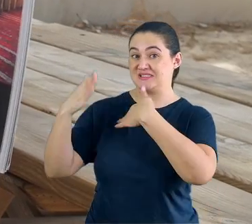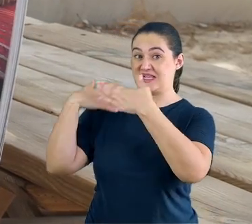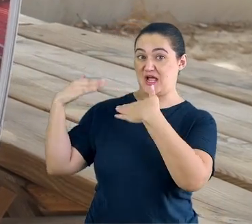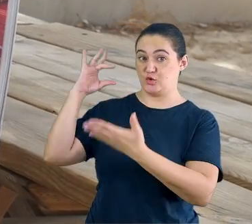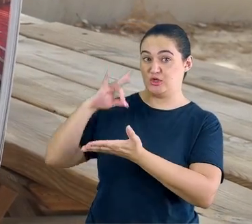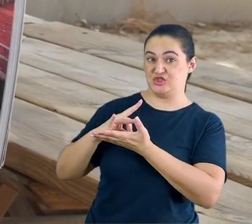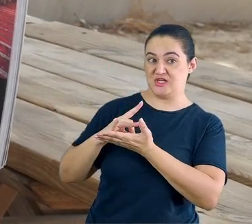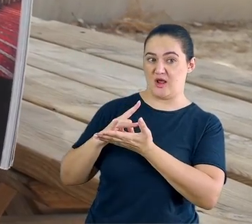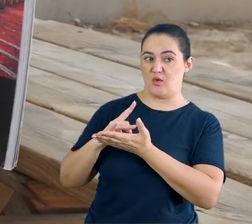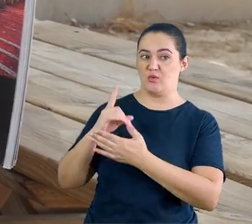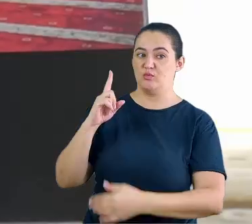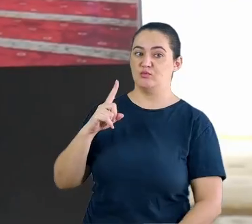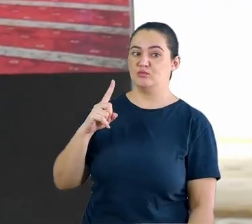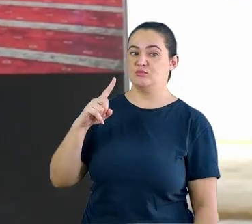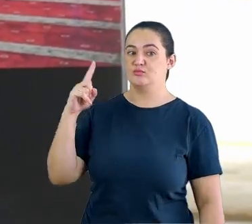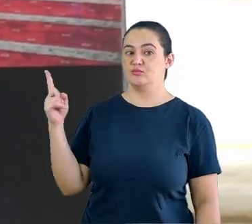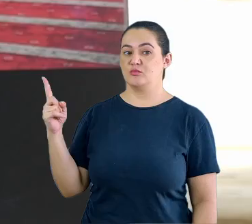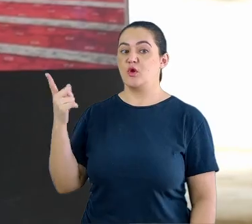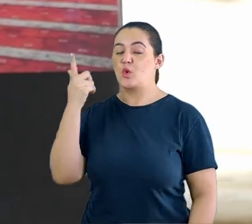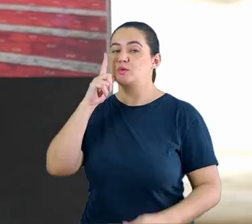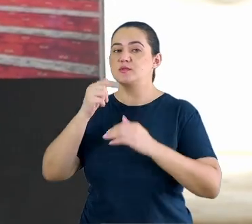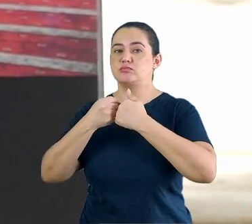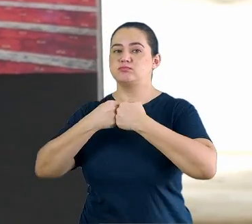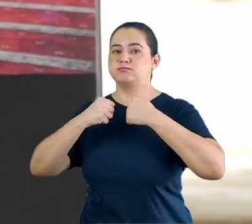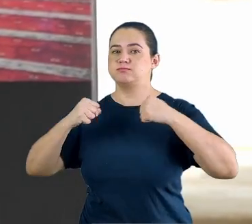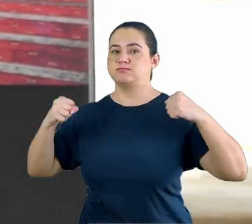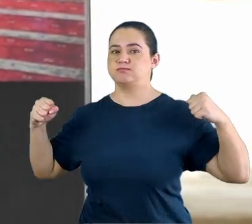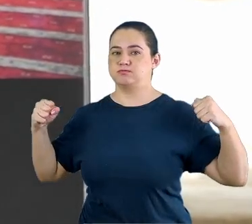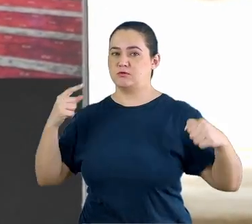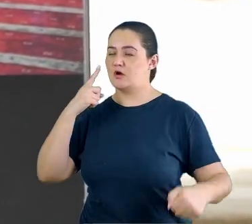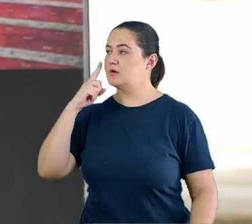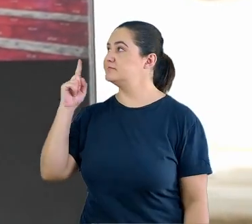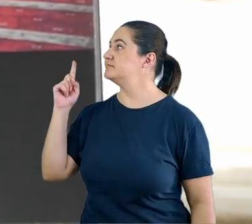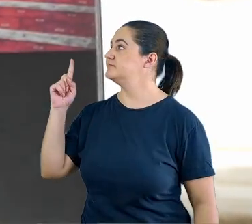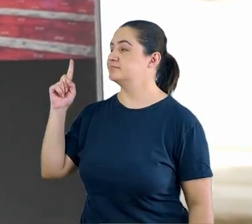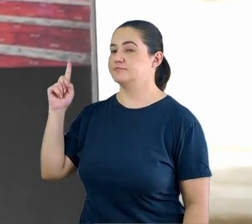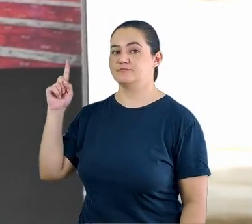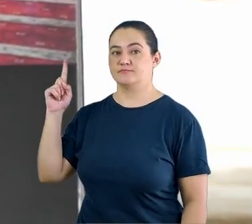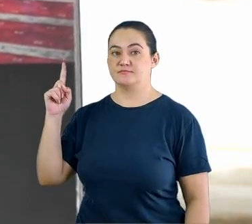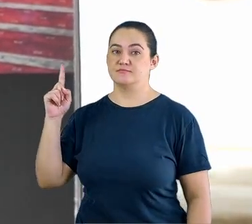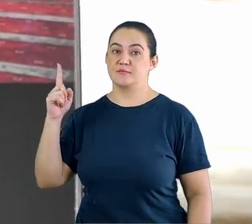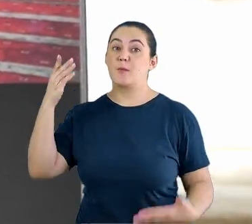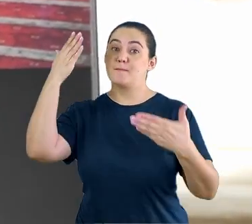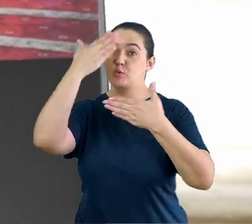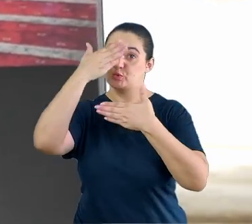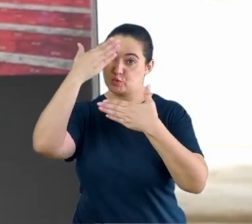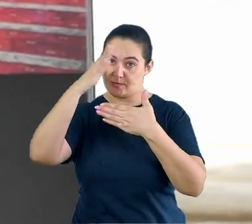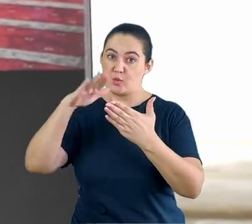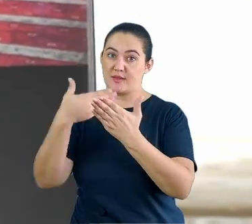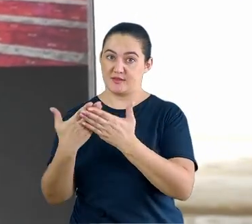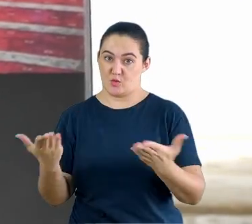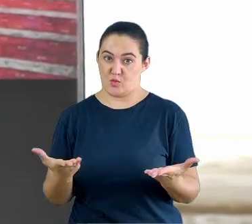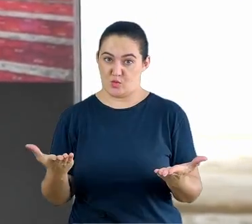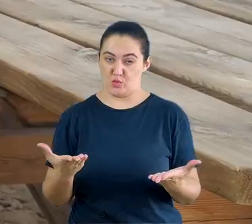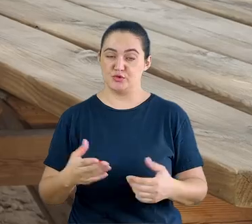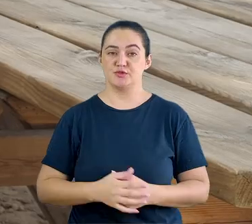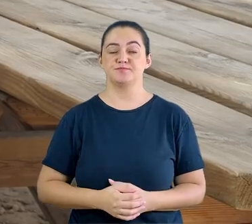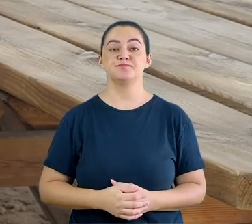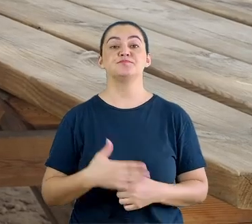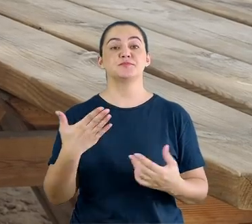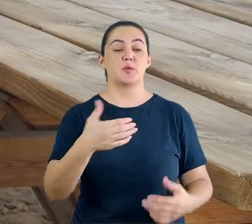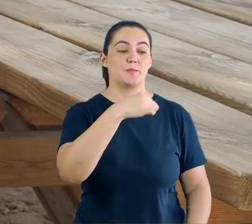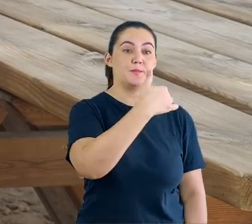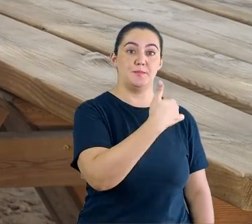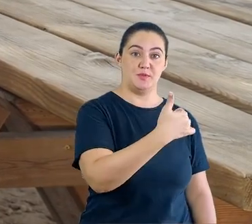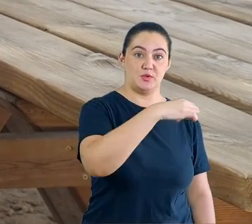espaço como era originalmente e como eles ampliaram para a adoração dos muçulmanos naquele lugar até hoje.